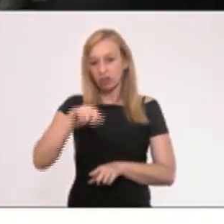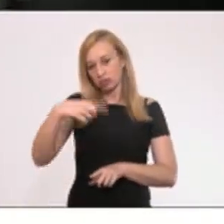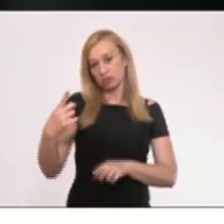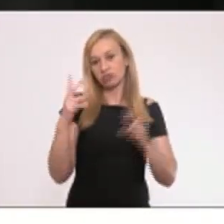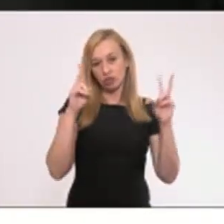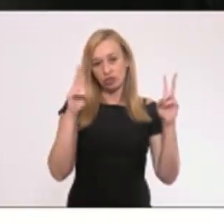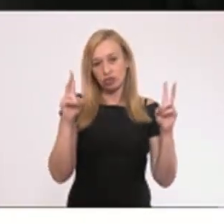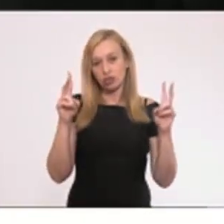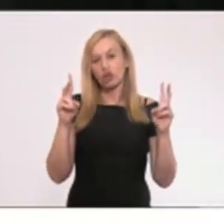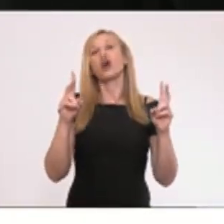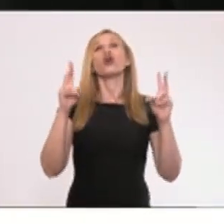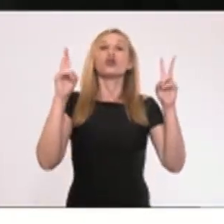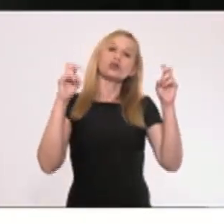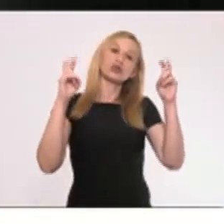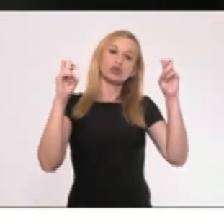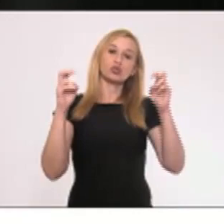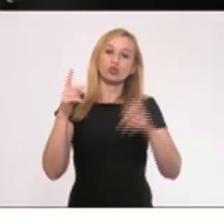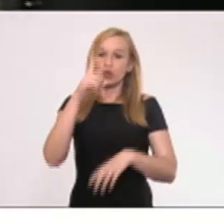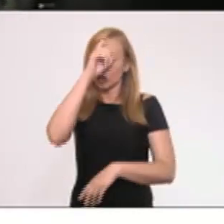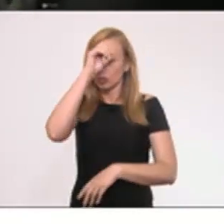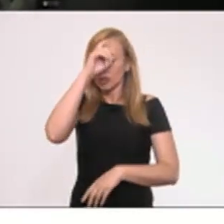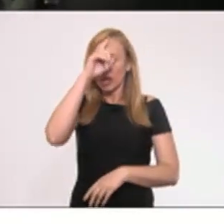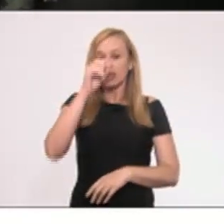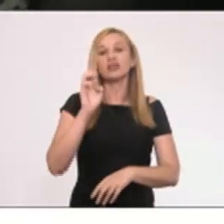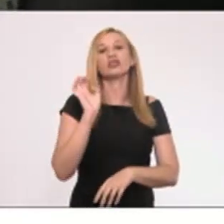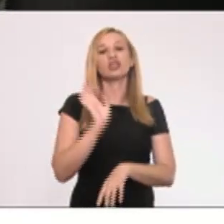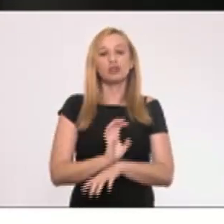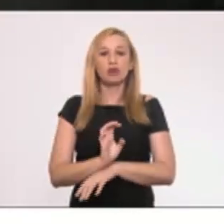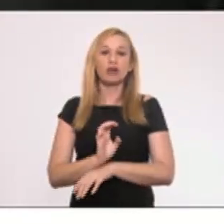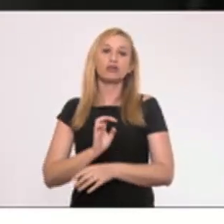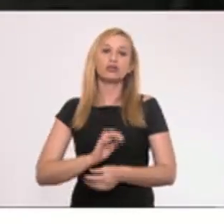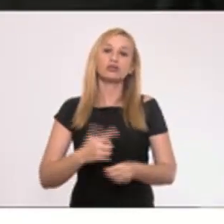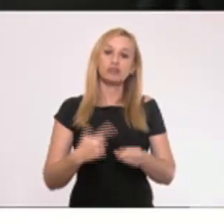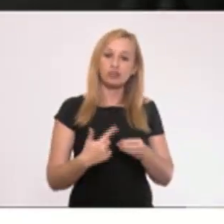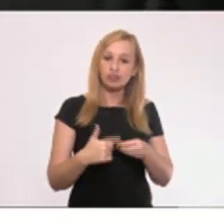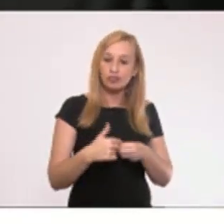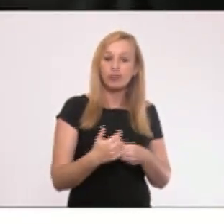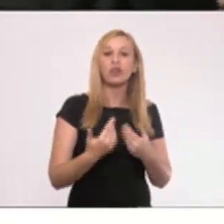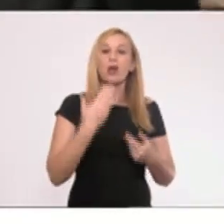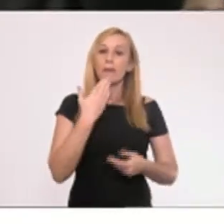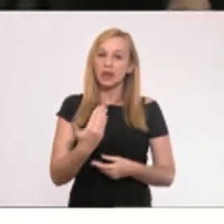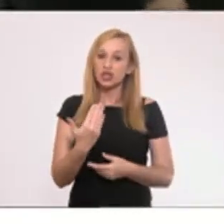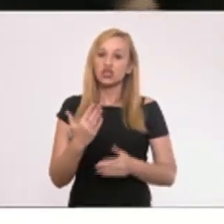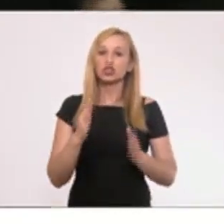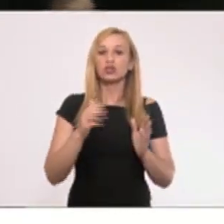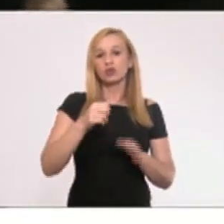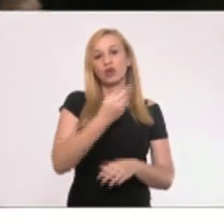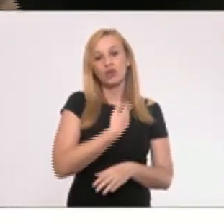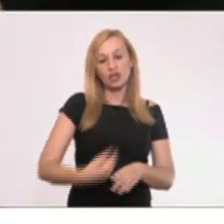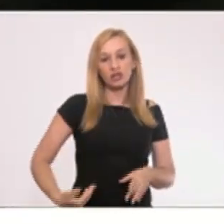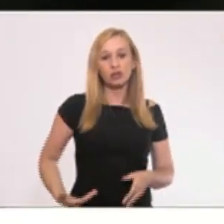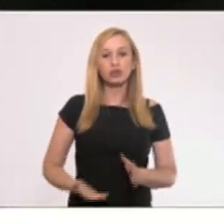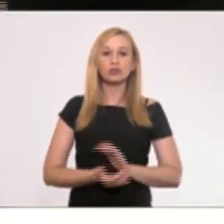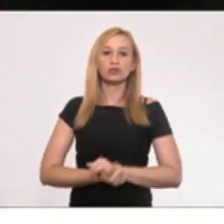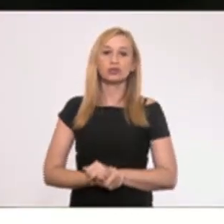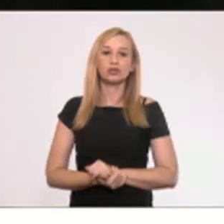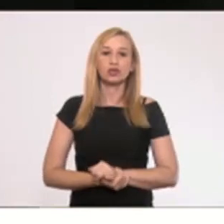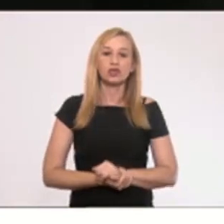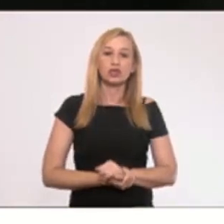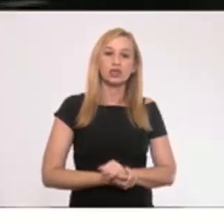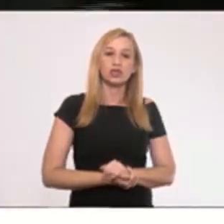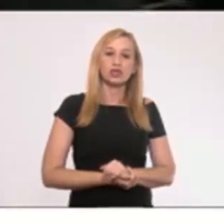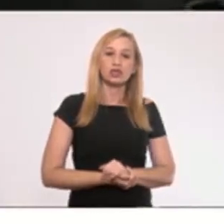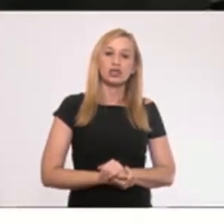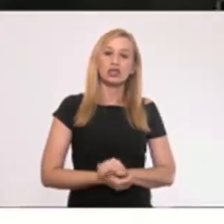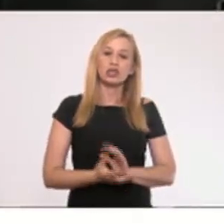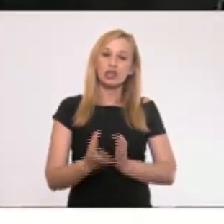sobre os hospitais estaduais que foram municipalizados e que façam um apelo, inclusive, ao governador que repasse mais recursos, não só 6 milhões